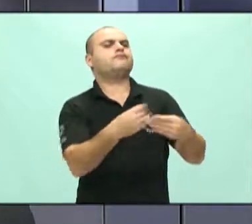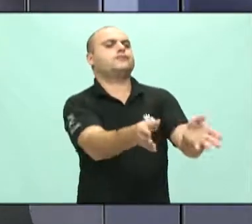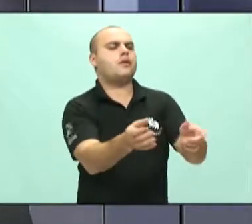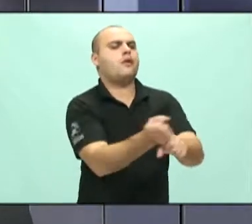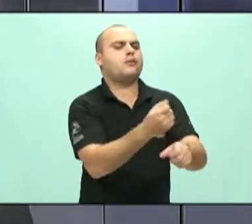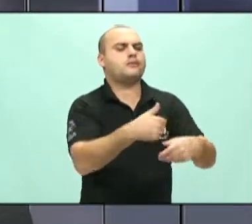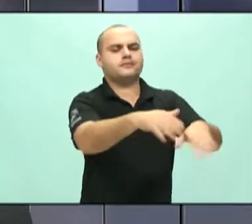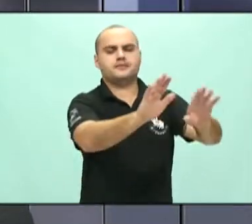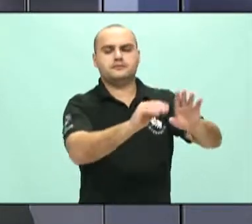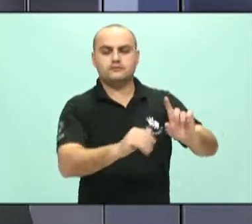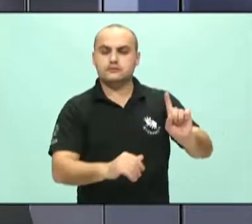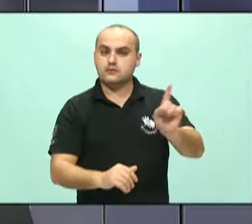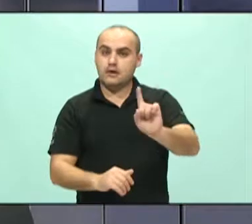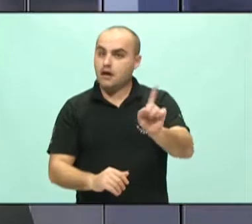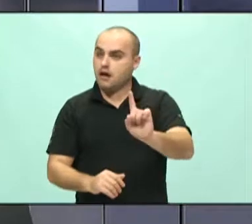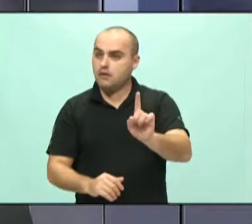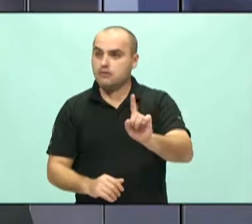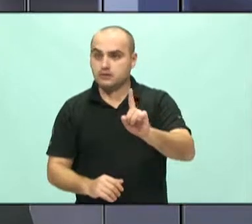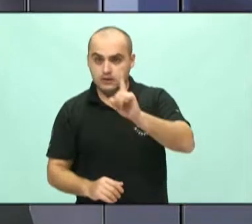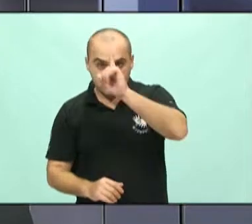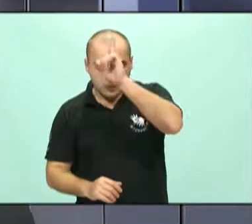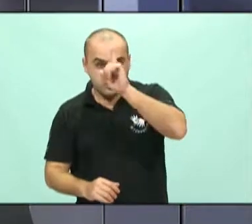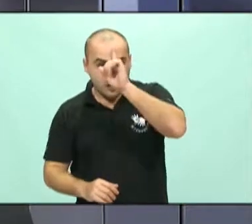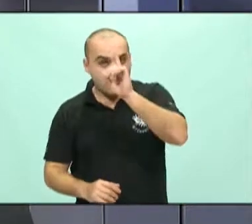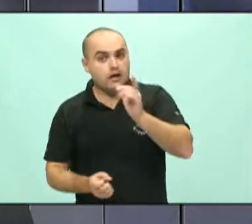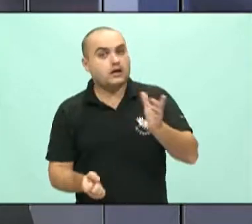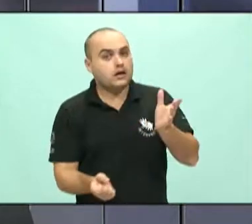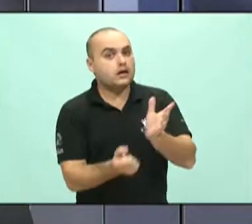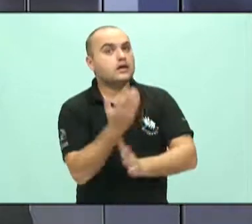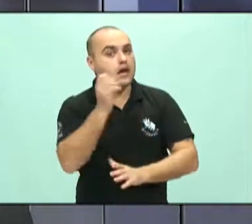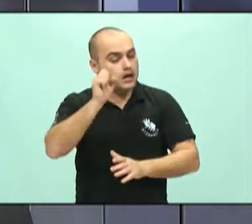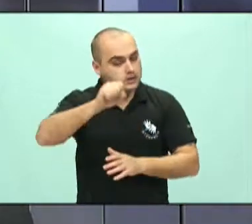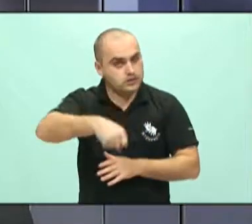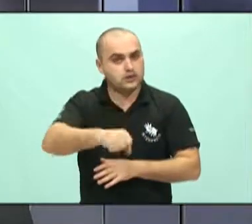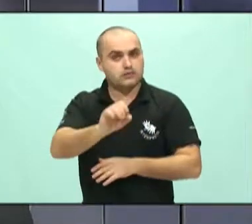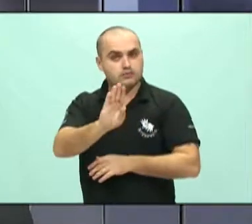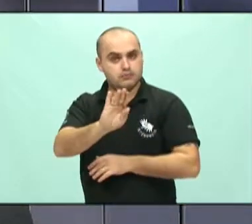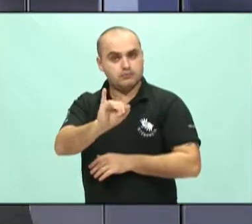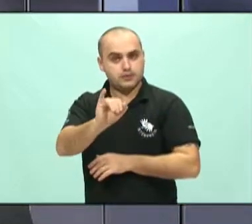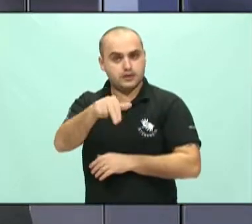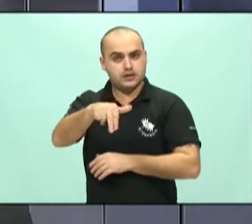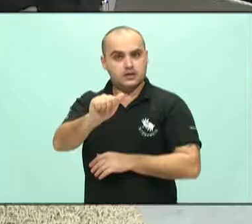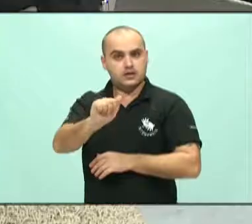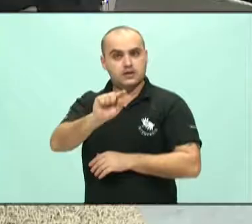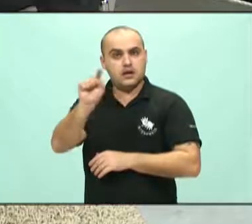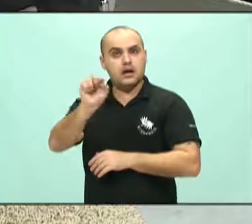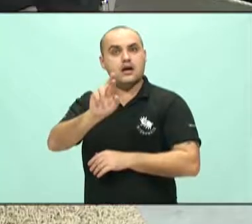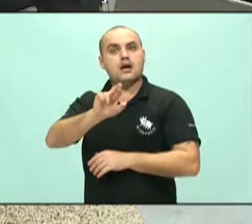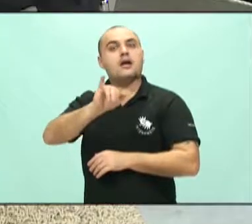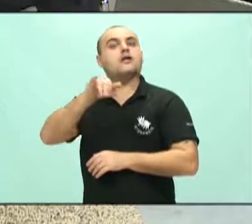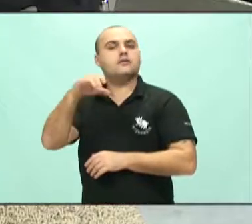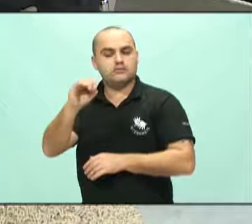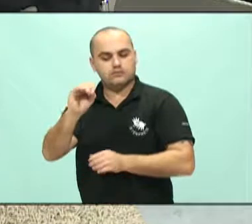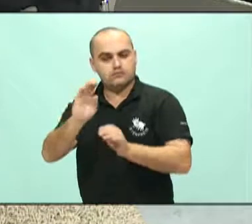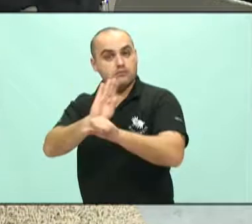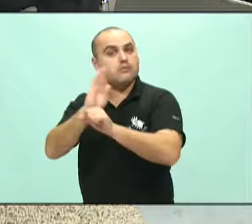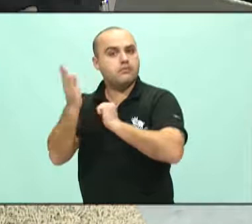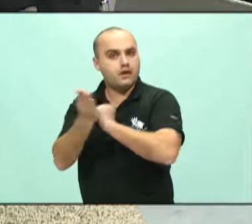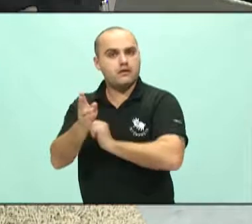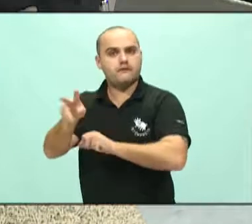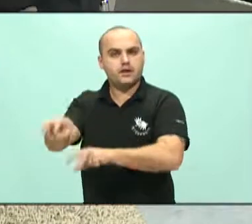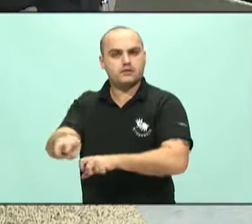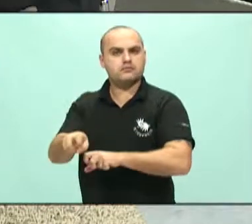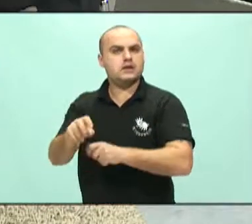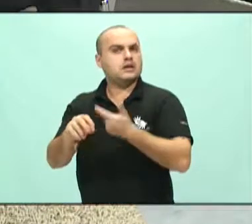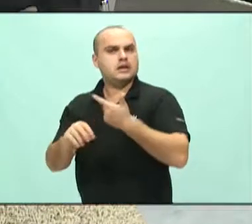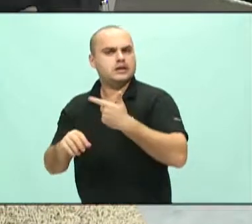a ideia, ela é sim de fazer um binário no bairro Fazenda, não há uma definição de traçado, não há uma